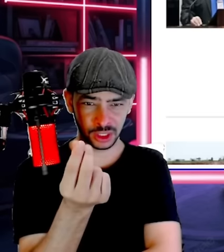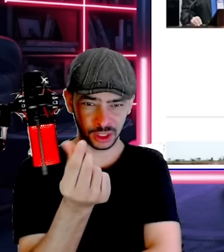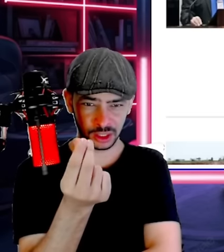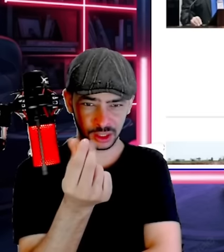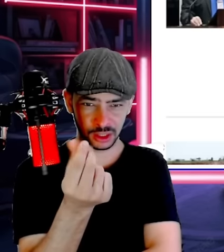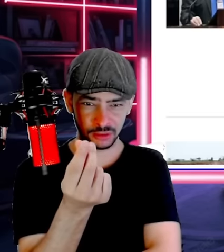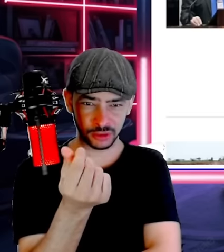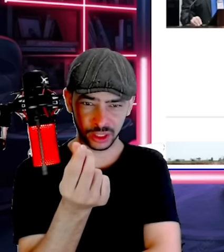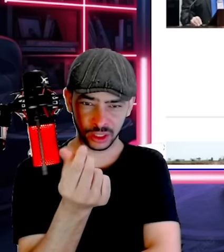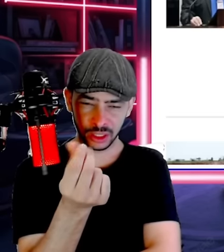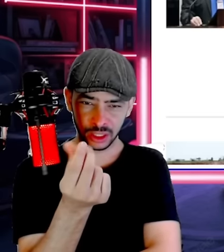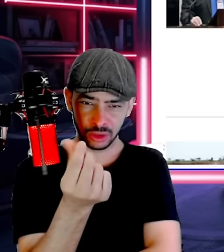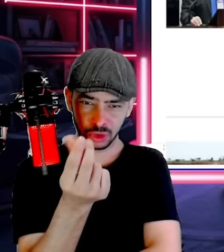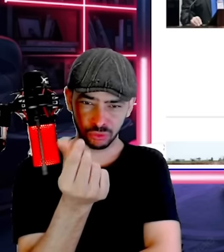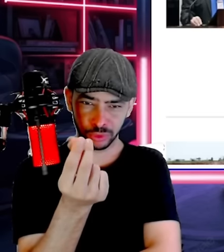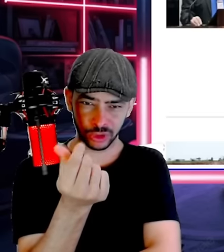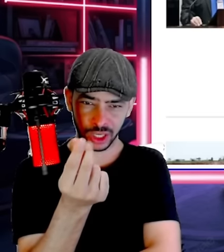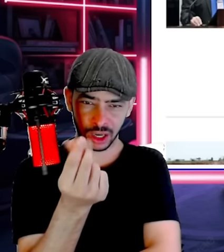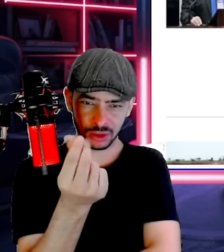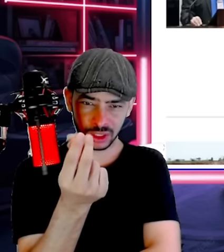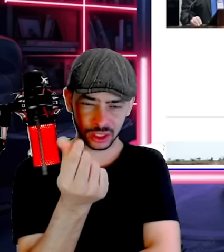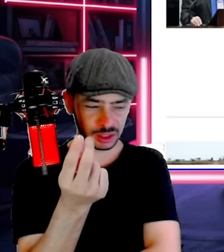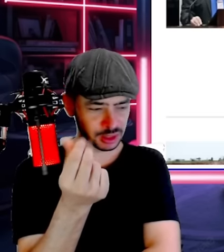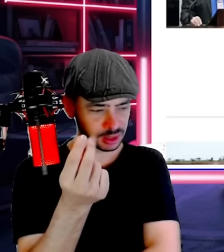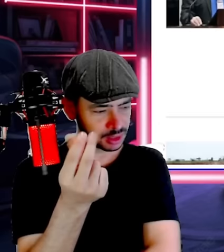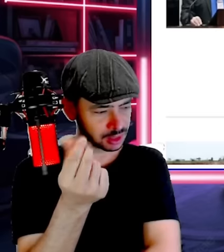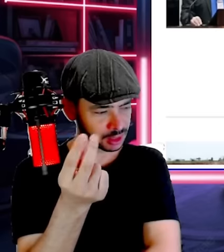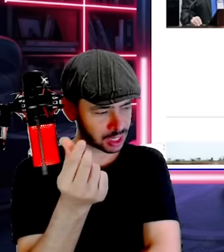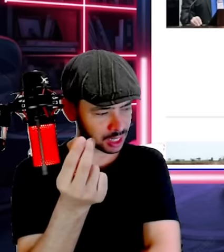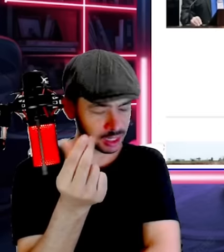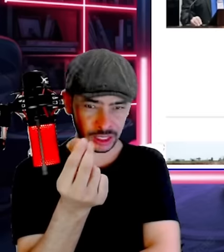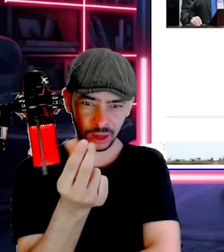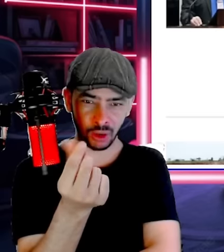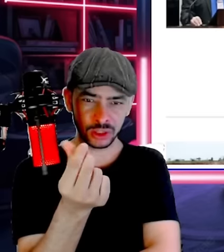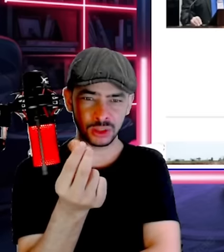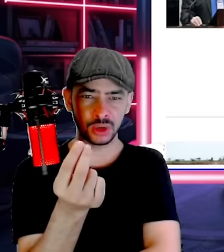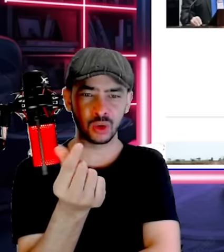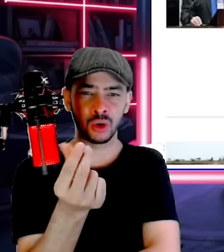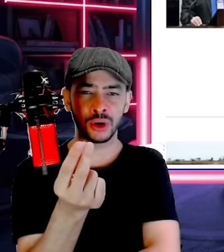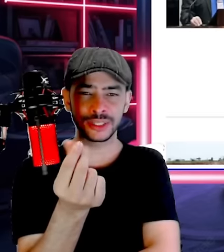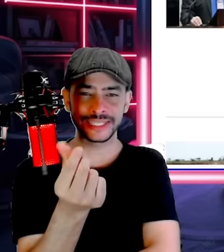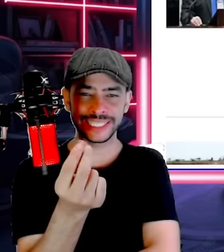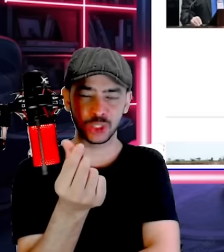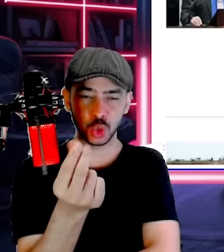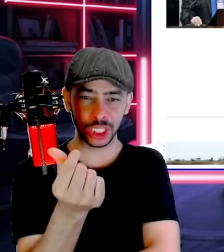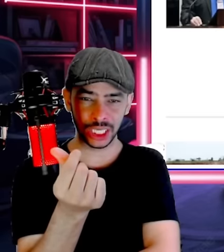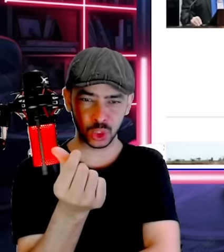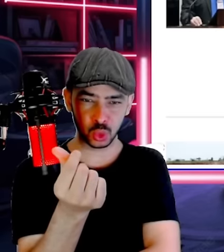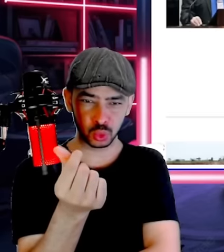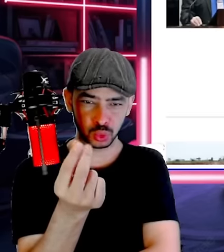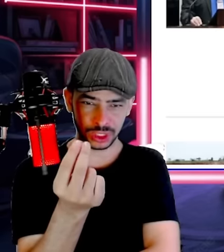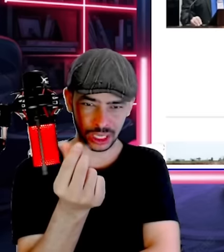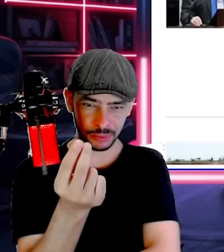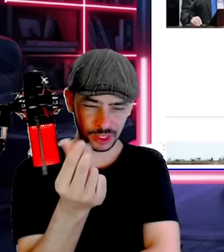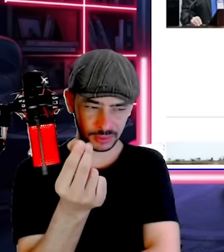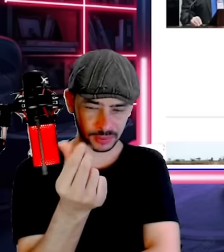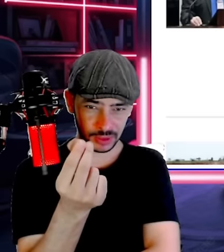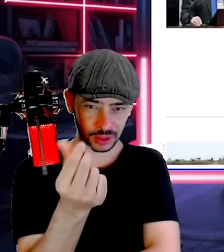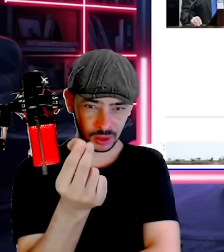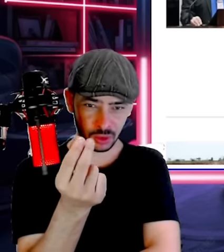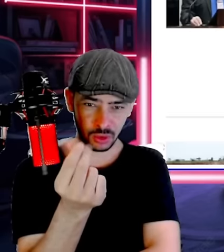fingem que não vê por causa daquele negócio que coa o dedo